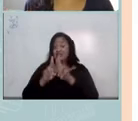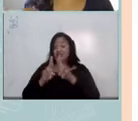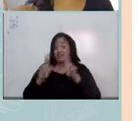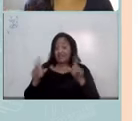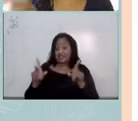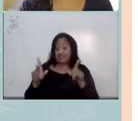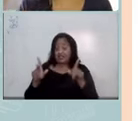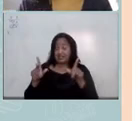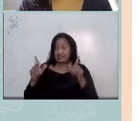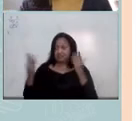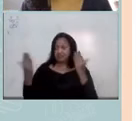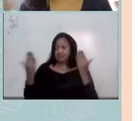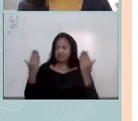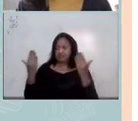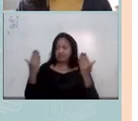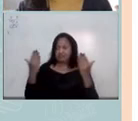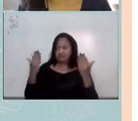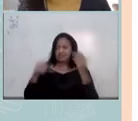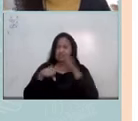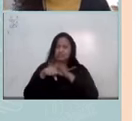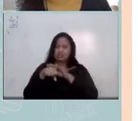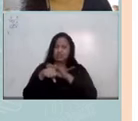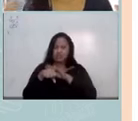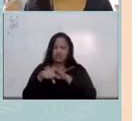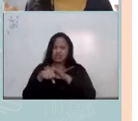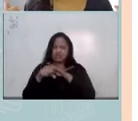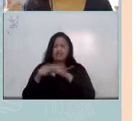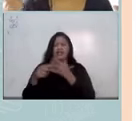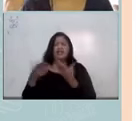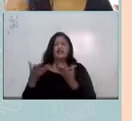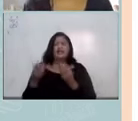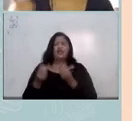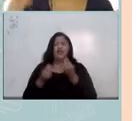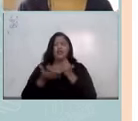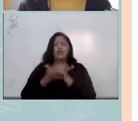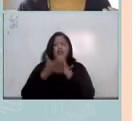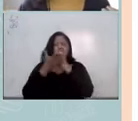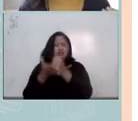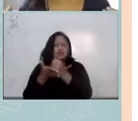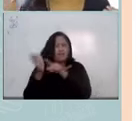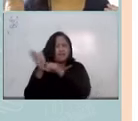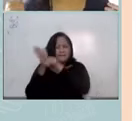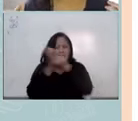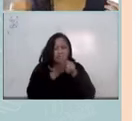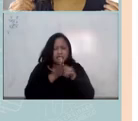dessas doenças e o investimento em pesquisas na área de saúde, investimento em